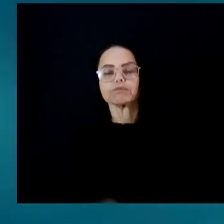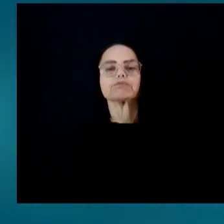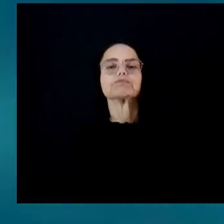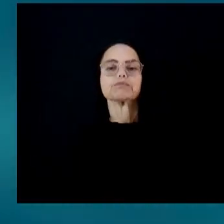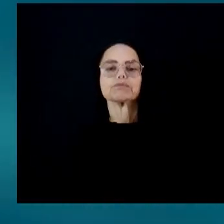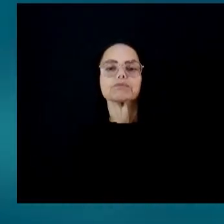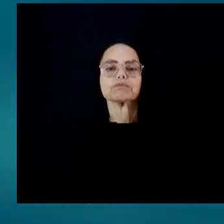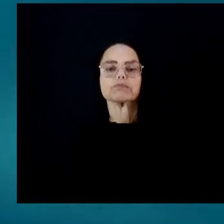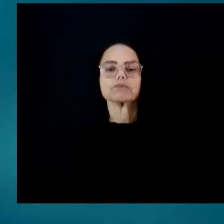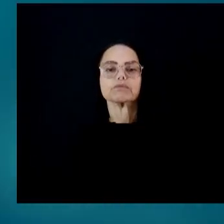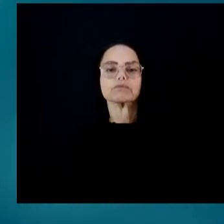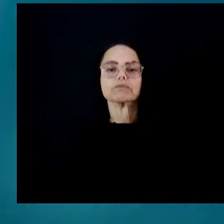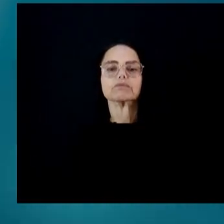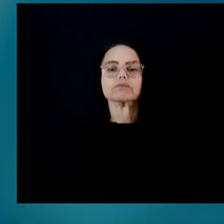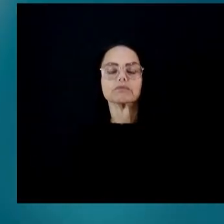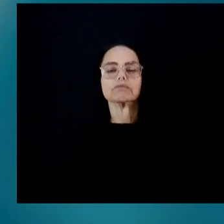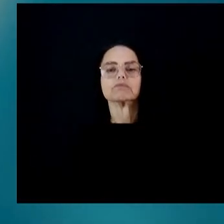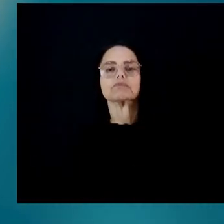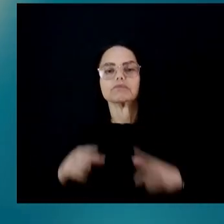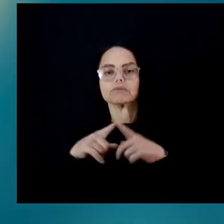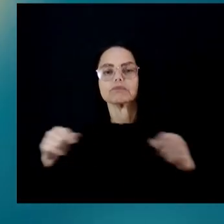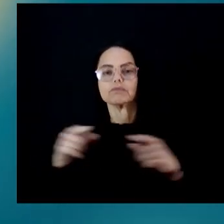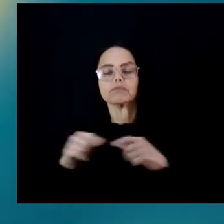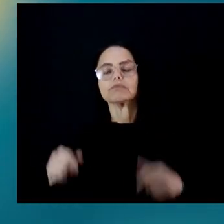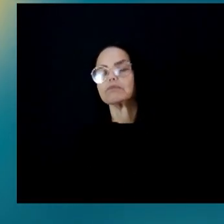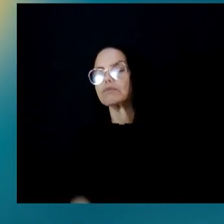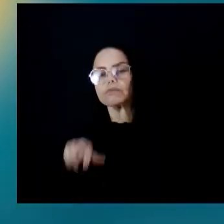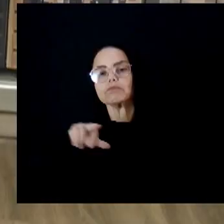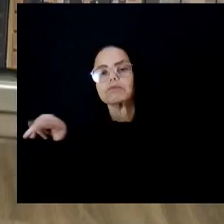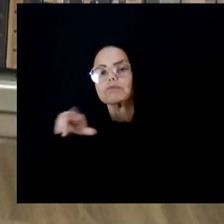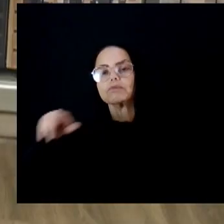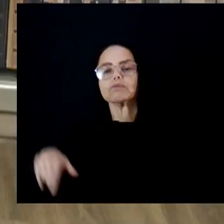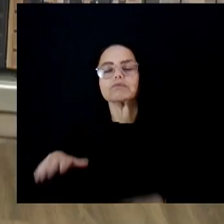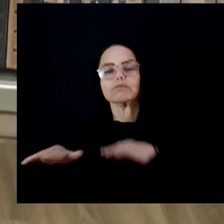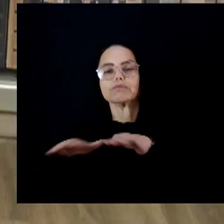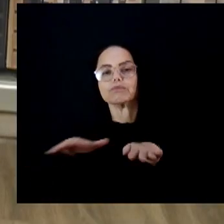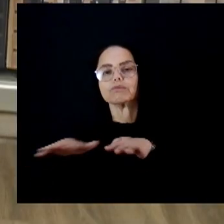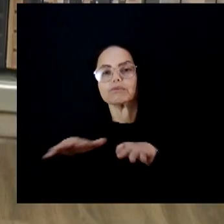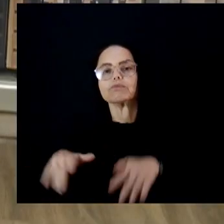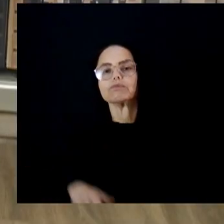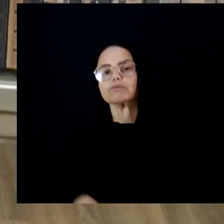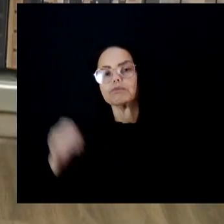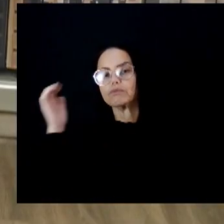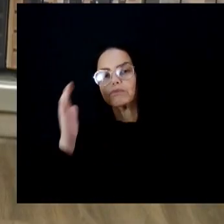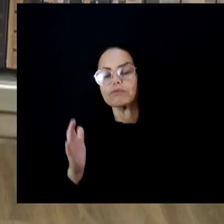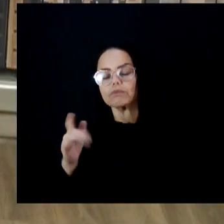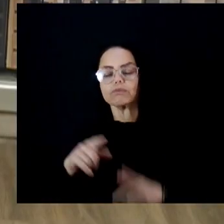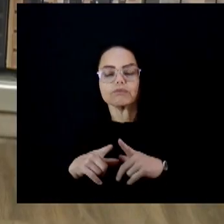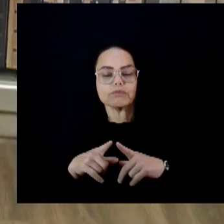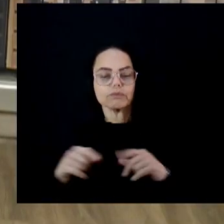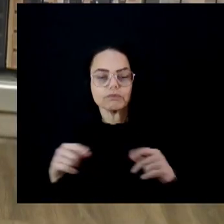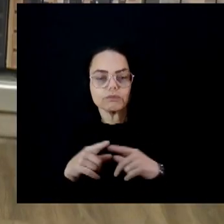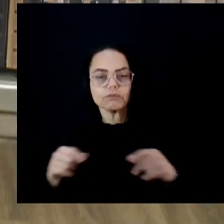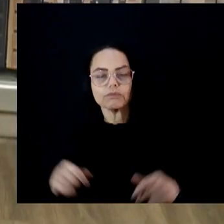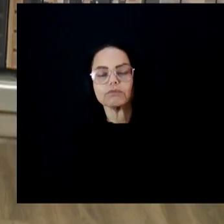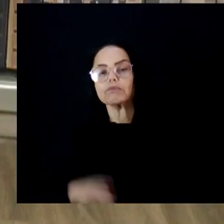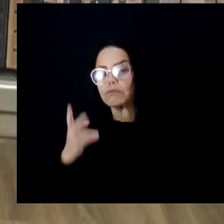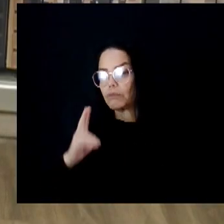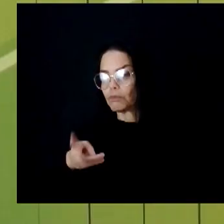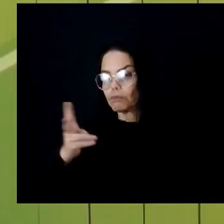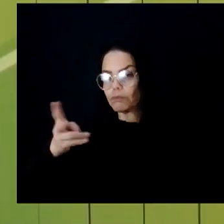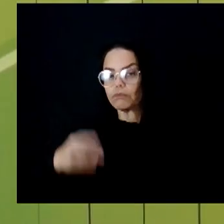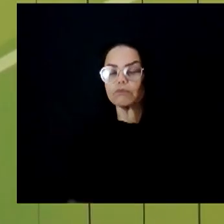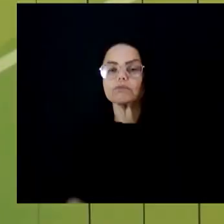O Japão, qual é a diferença da realidade do Brasil para o Japão? Porque no Japão isso acontece com mais frequência. O